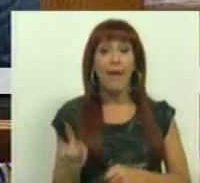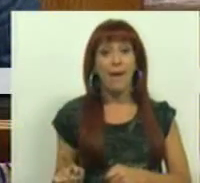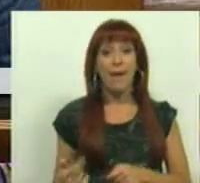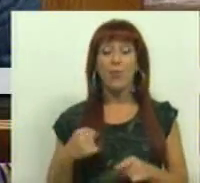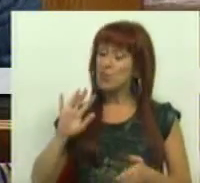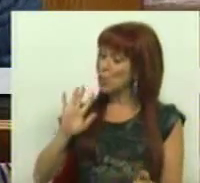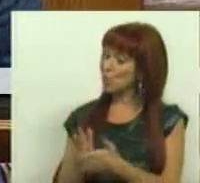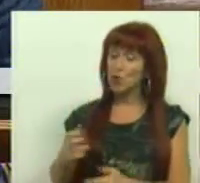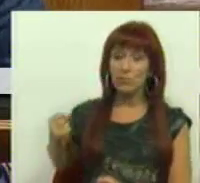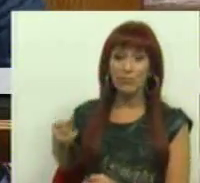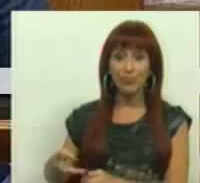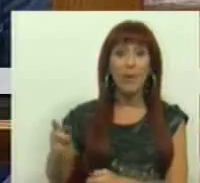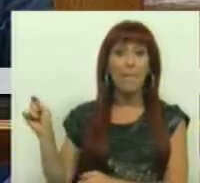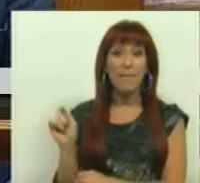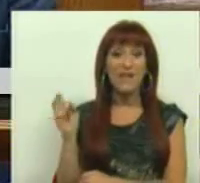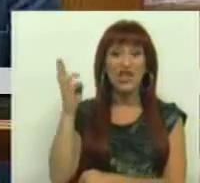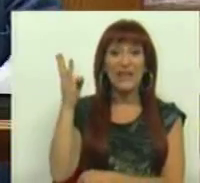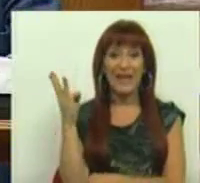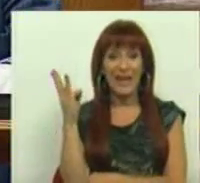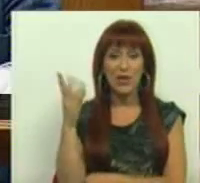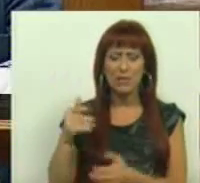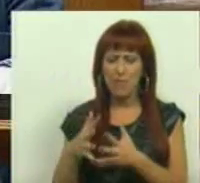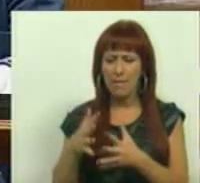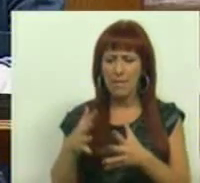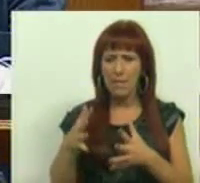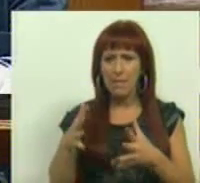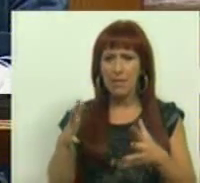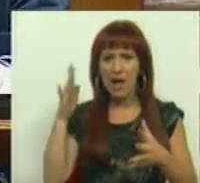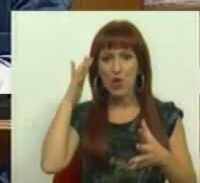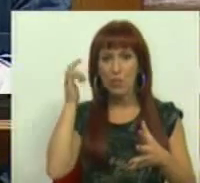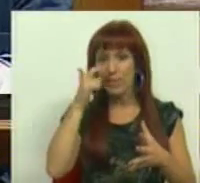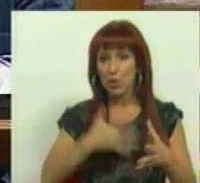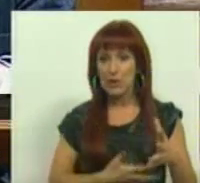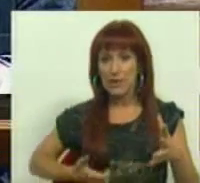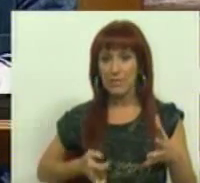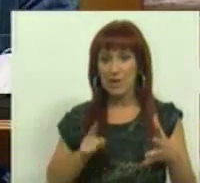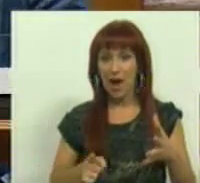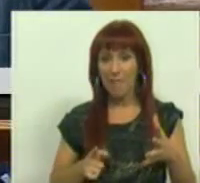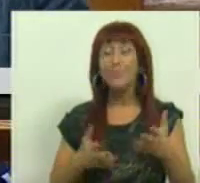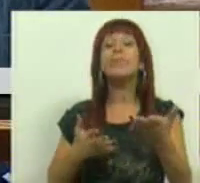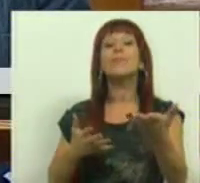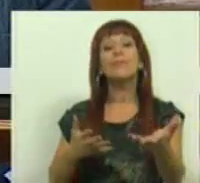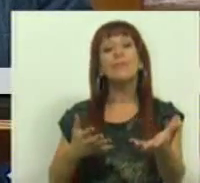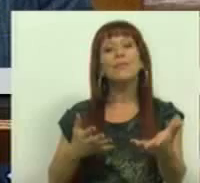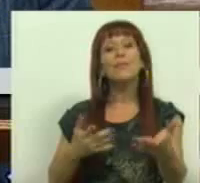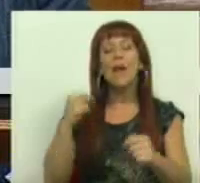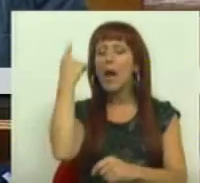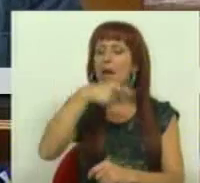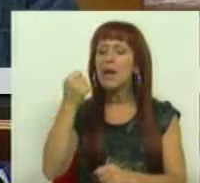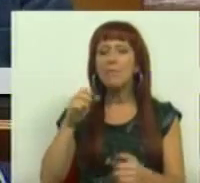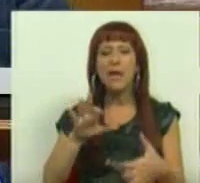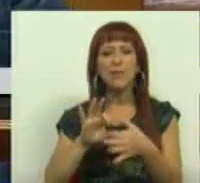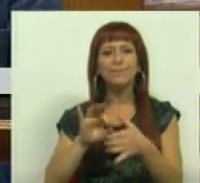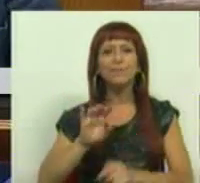onde nos últimos 3 meses mais cresceu o número de desempregados. É esta a imagem